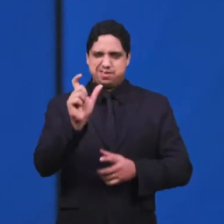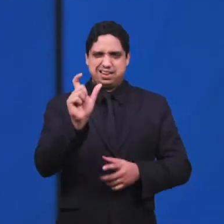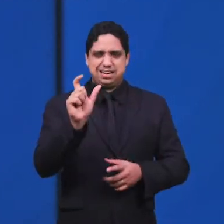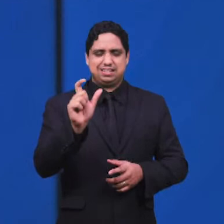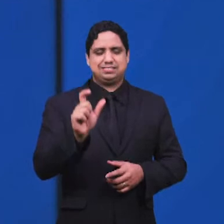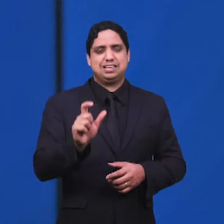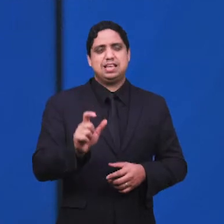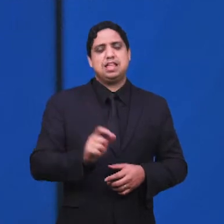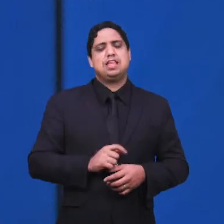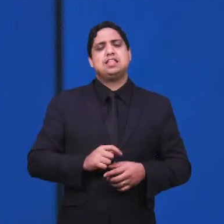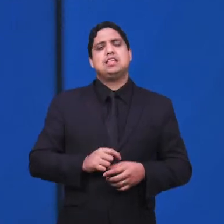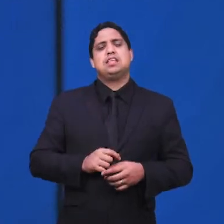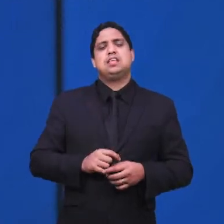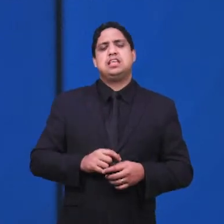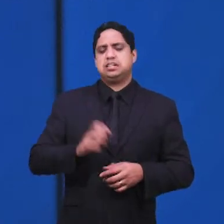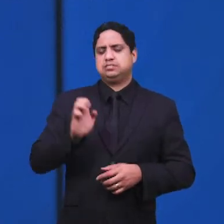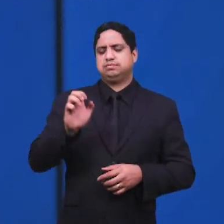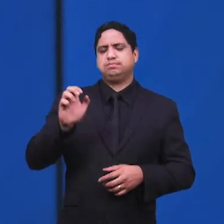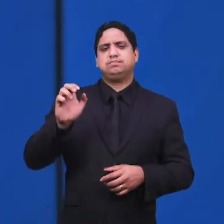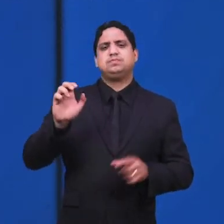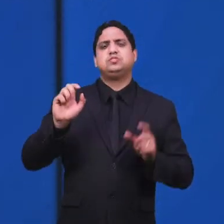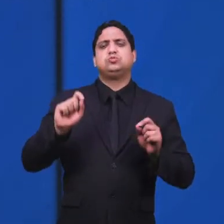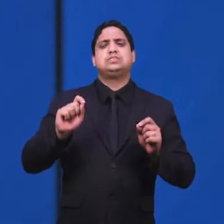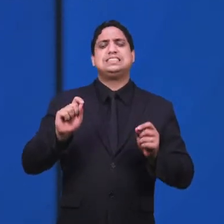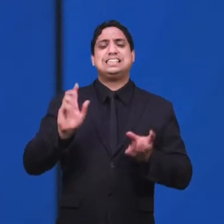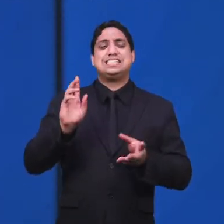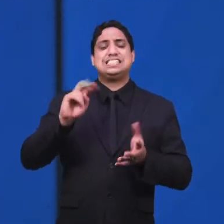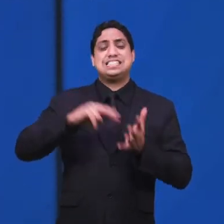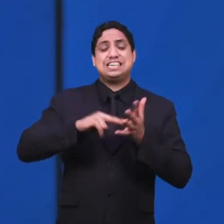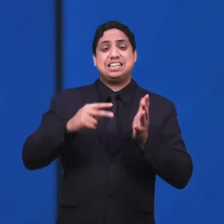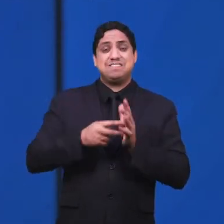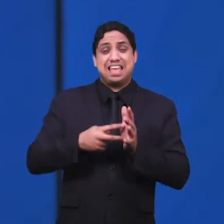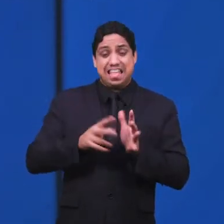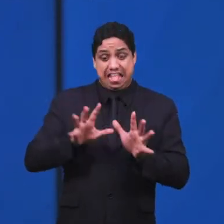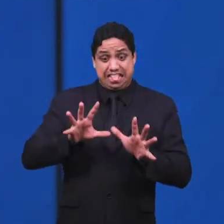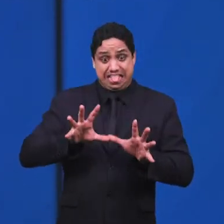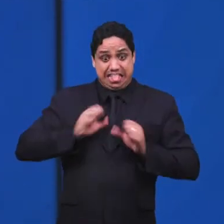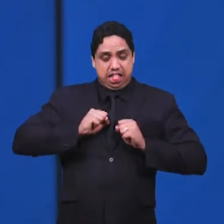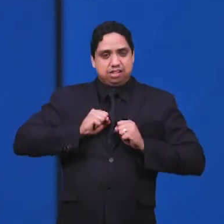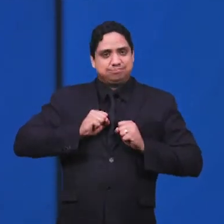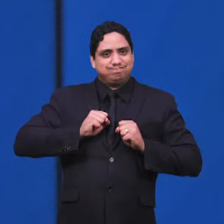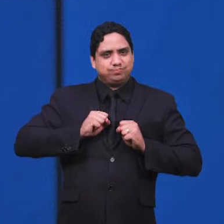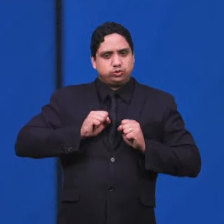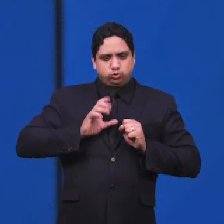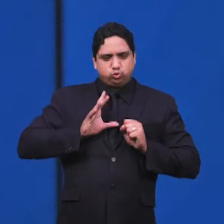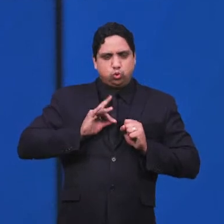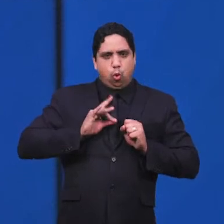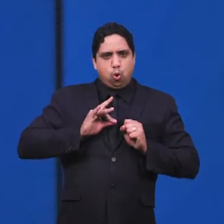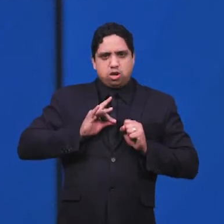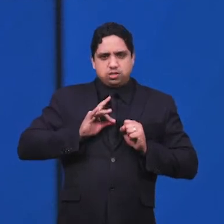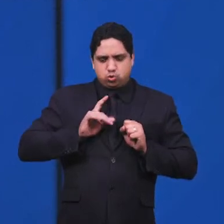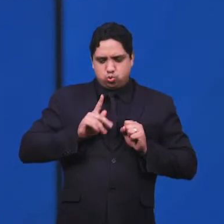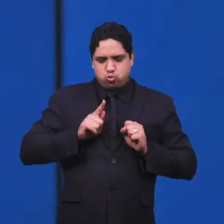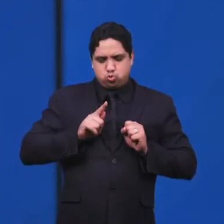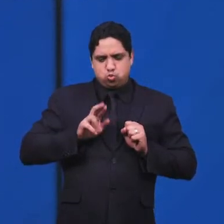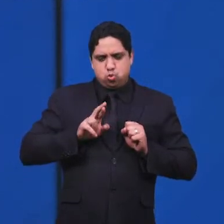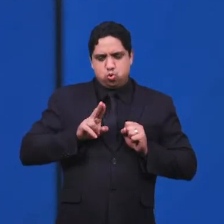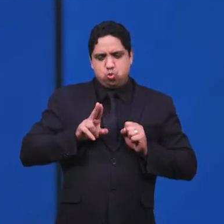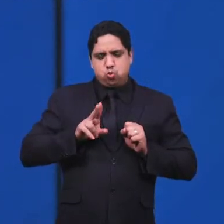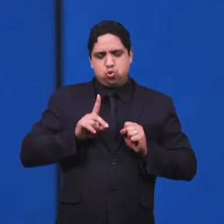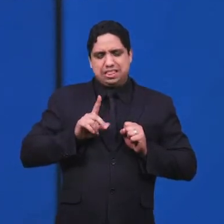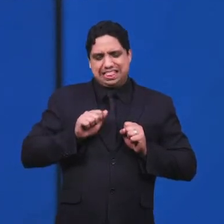postos em engaste. Engaste quer dizer aquilo que está encrustado. Então, na verdade,